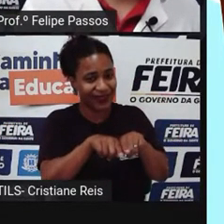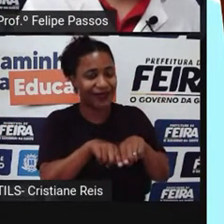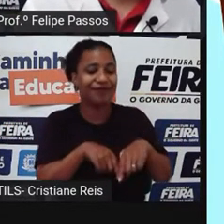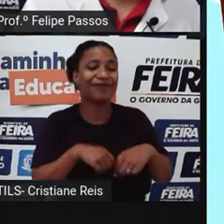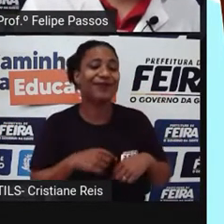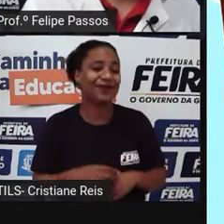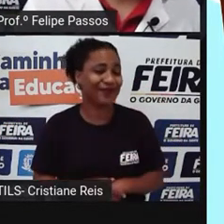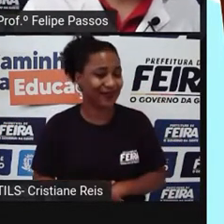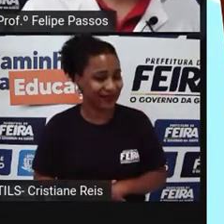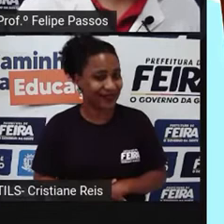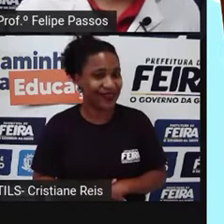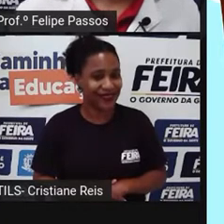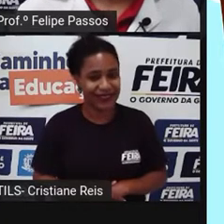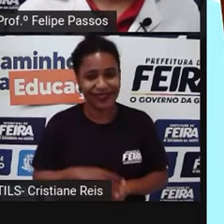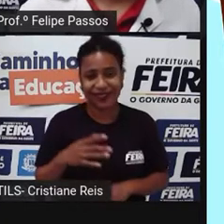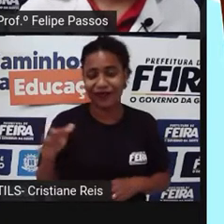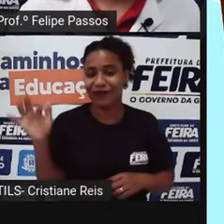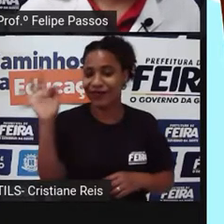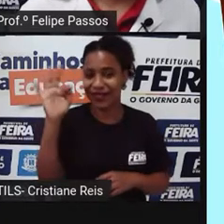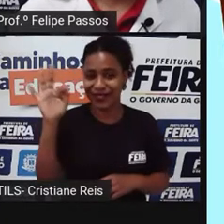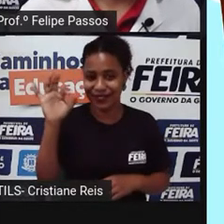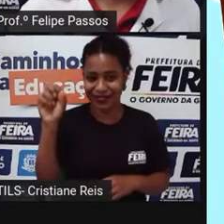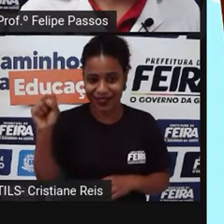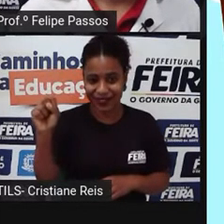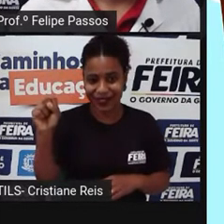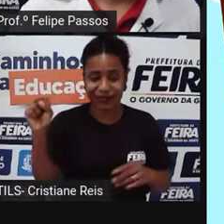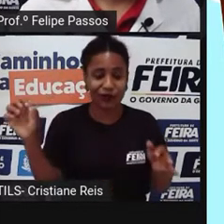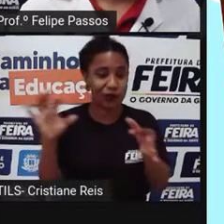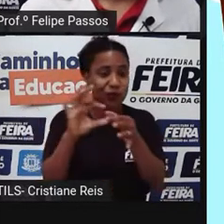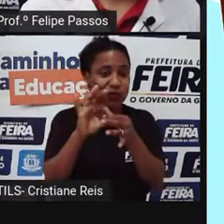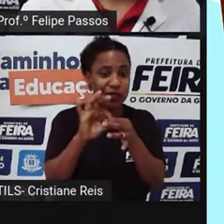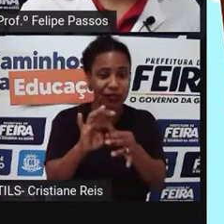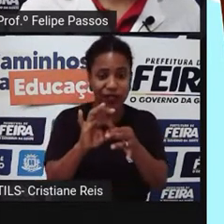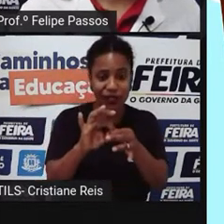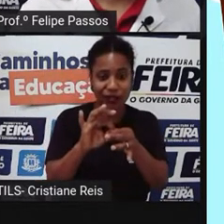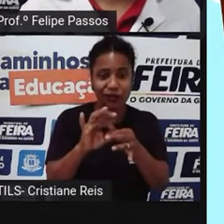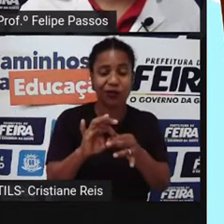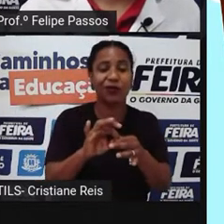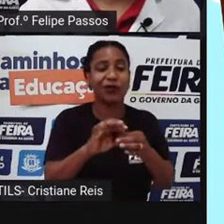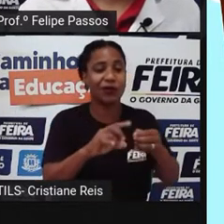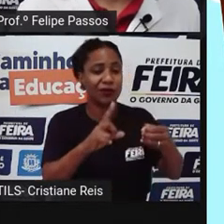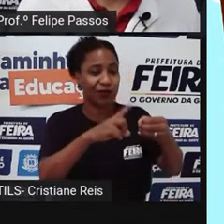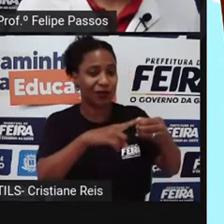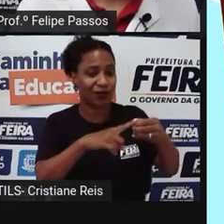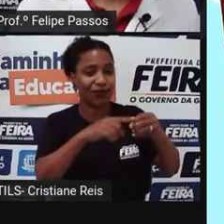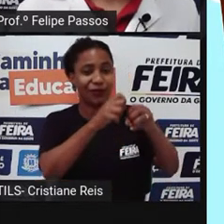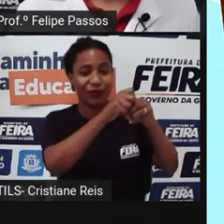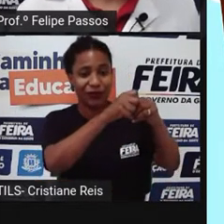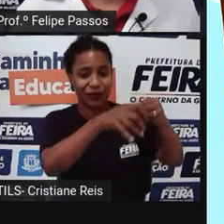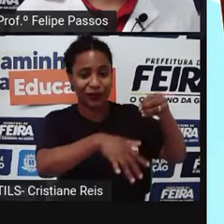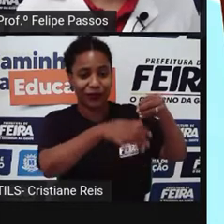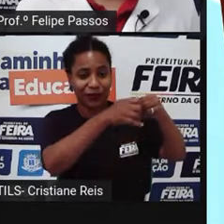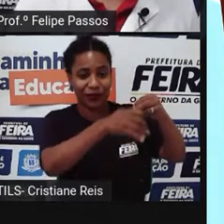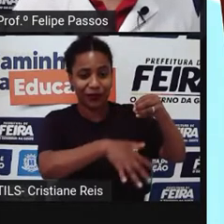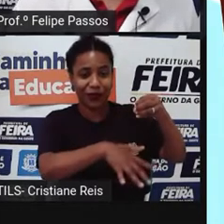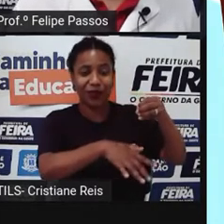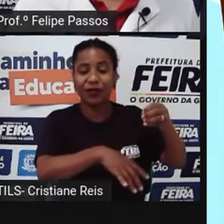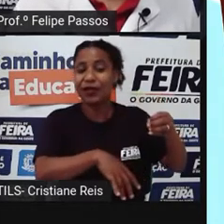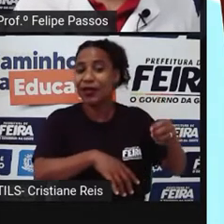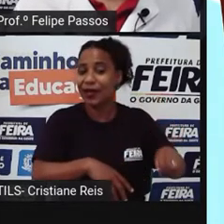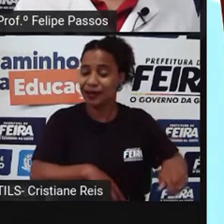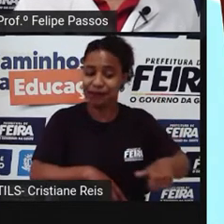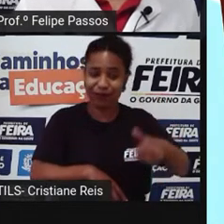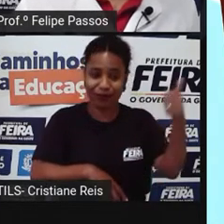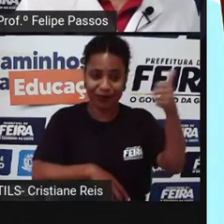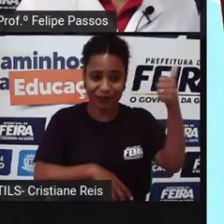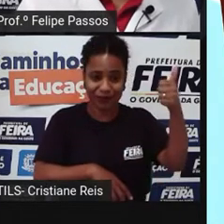fez parte do território de Cachoeira. Olha que engraçado, né? Então, Cachoeira era maior do que Feira de Santana. Feira de Santana não